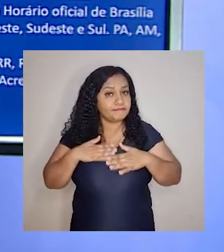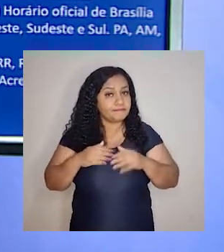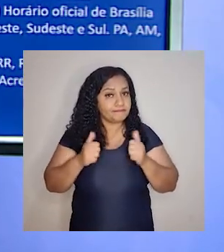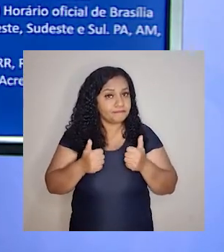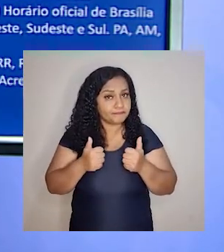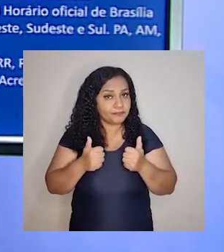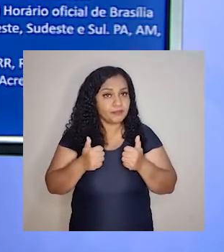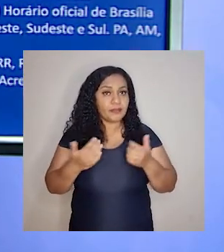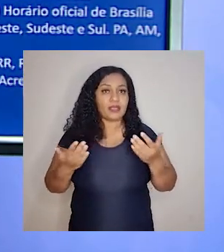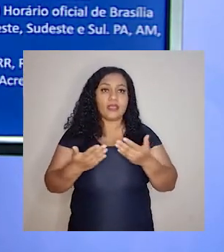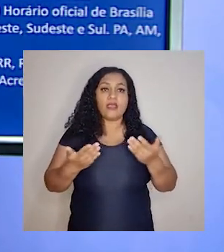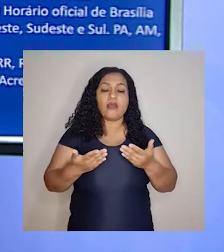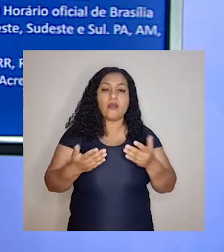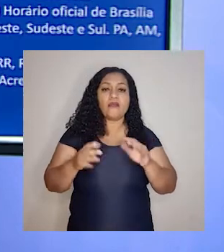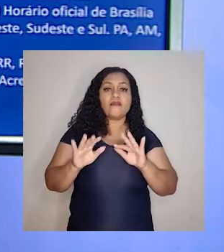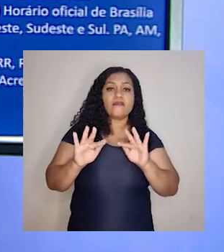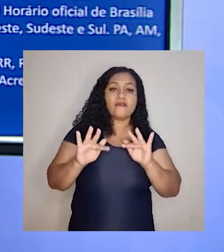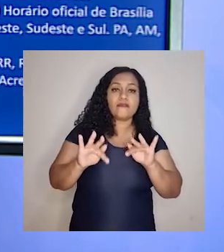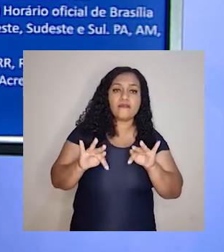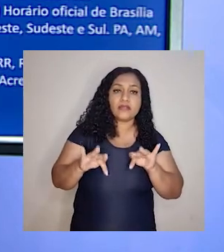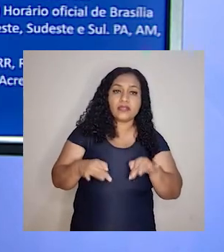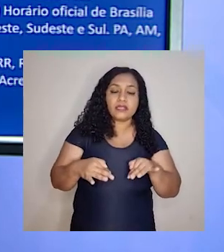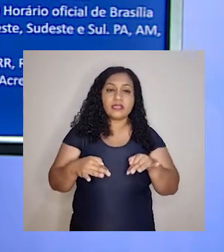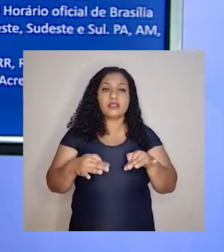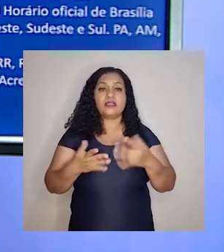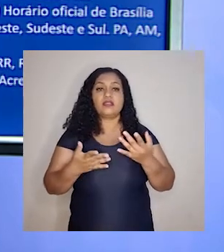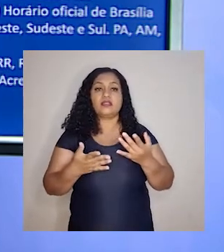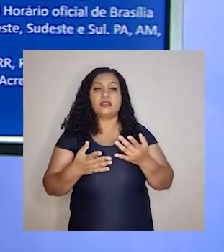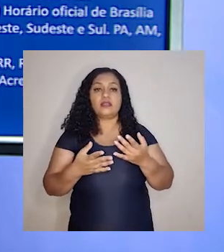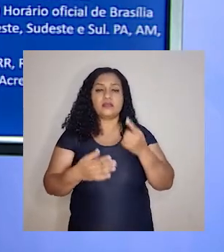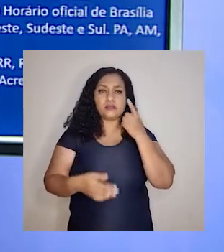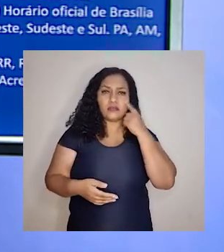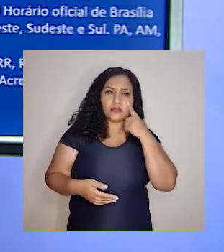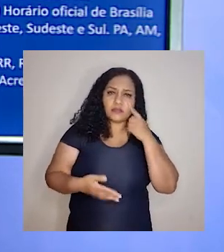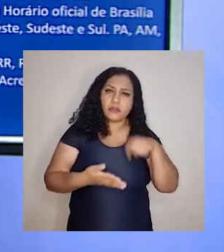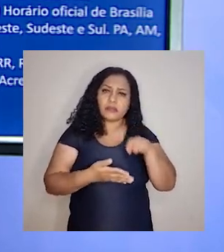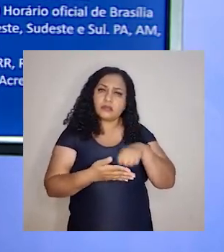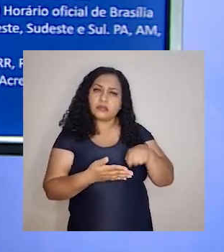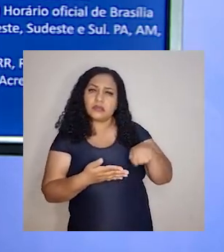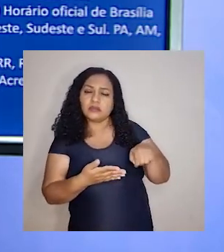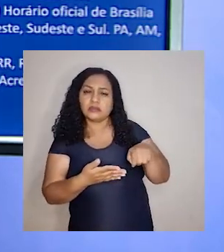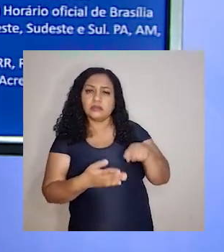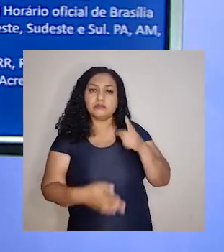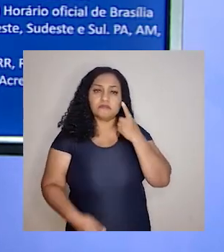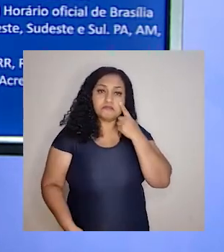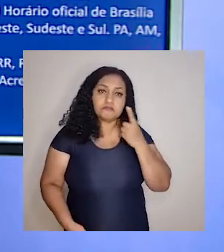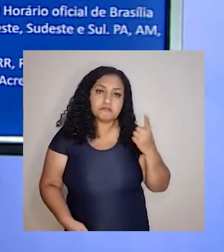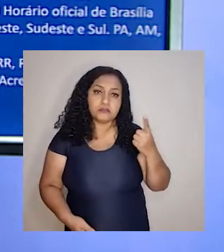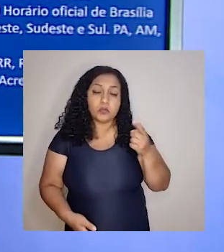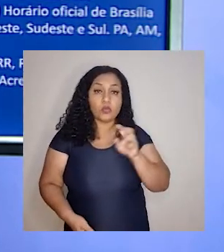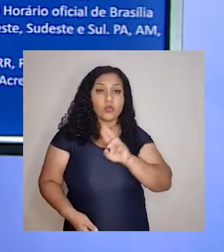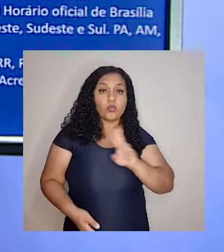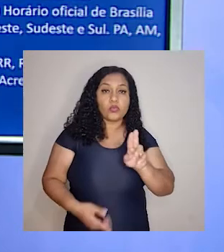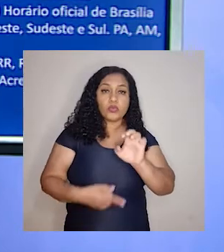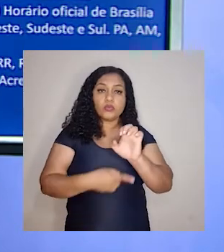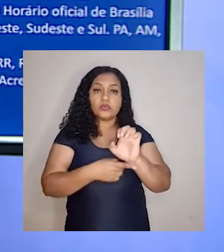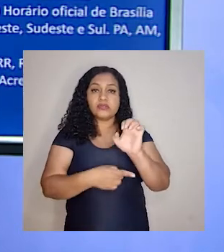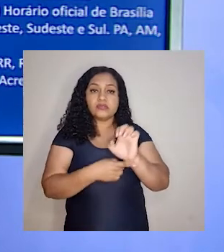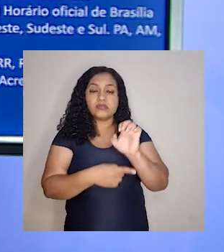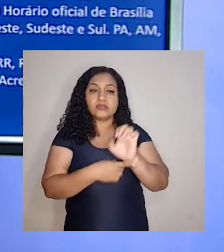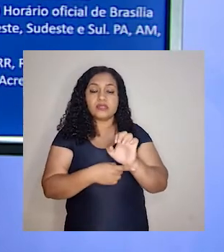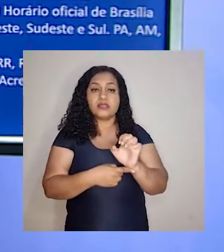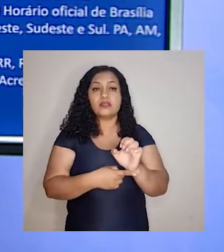tranquilo aqui no finalzinho do nosso mapa mental eu coloquei para gente olha só o nome né dos